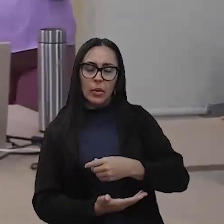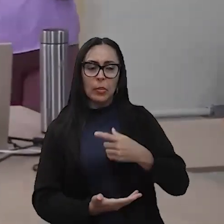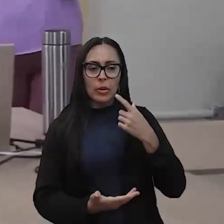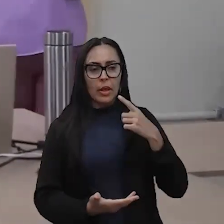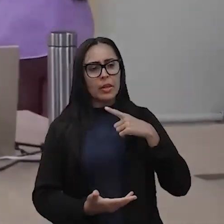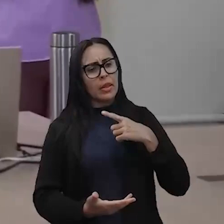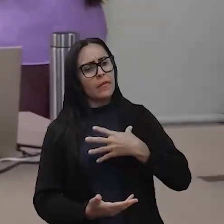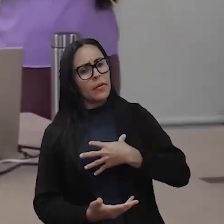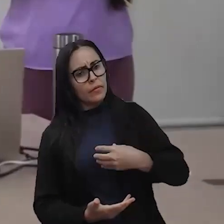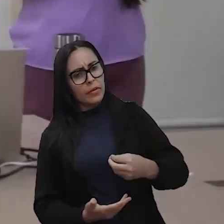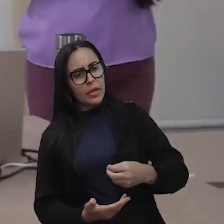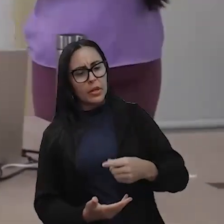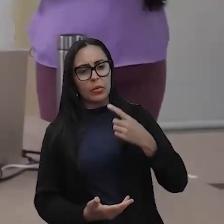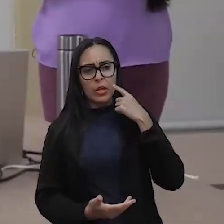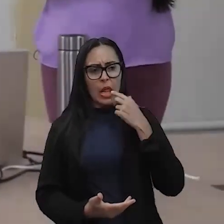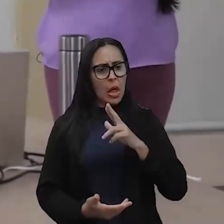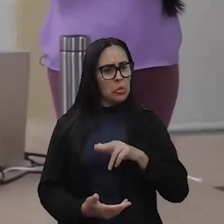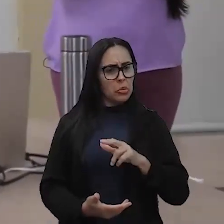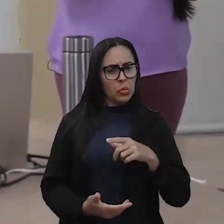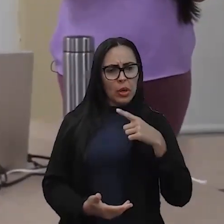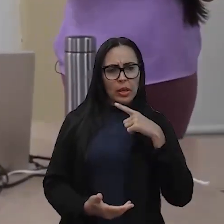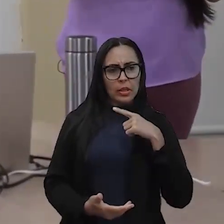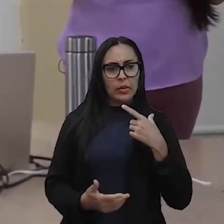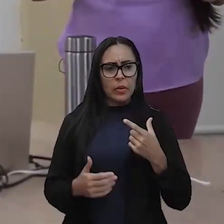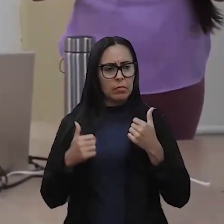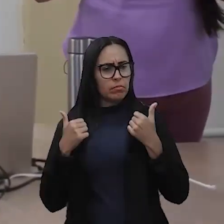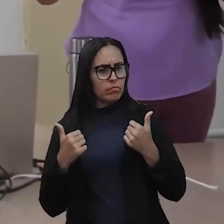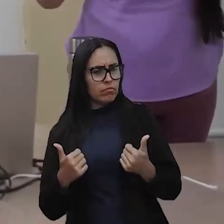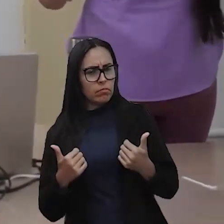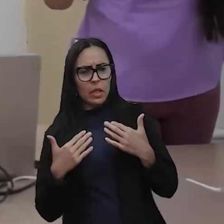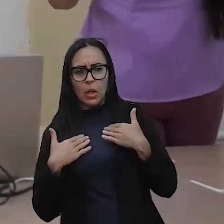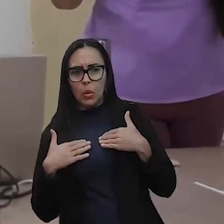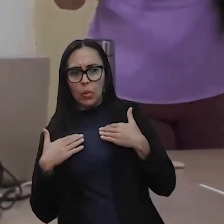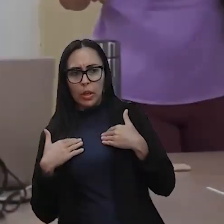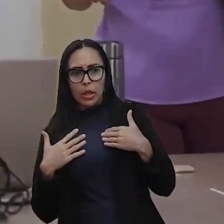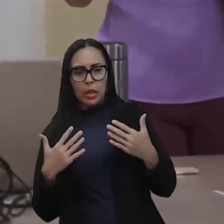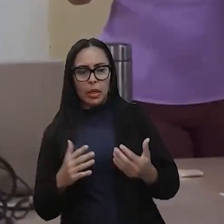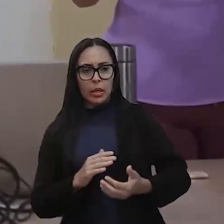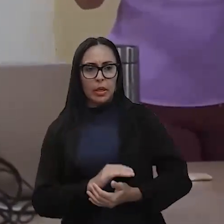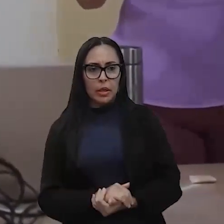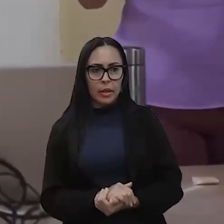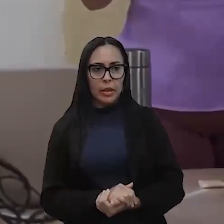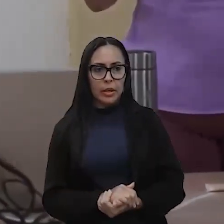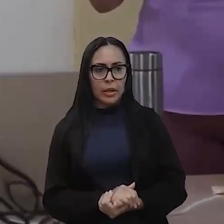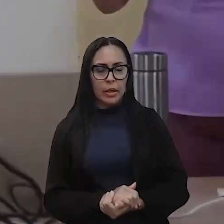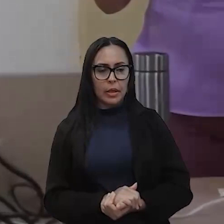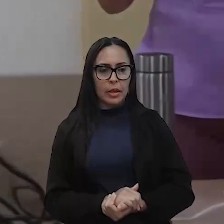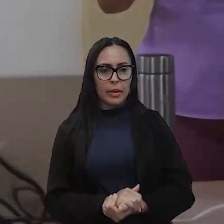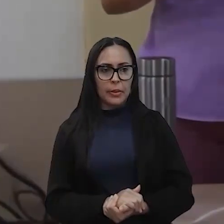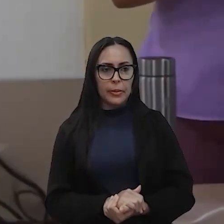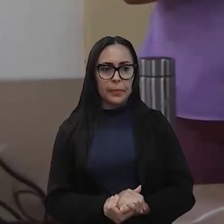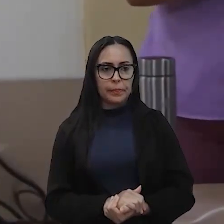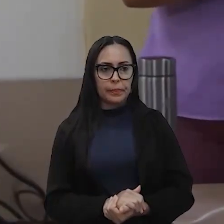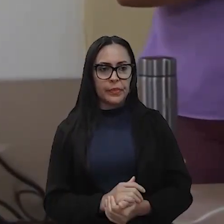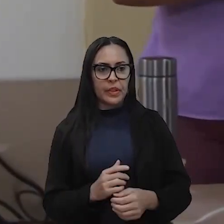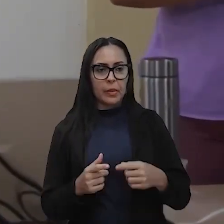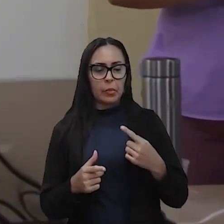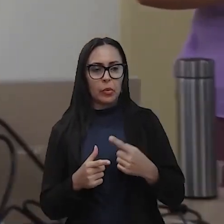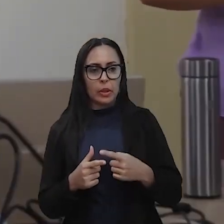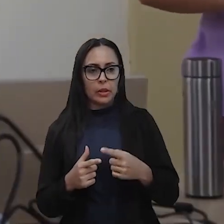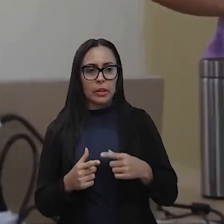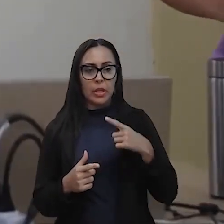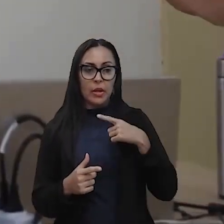teve filho e não amamentou, beleza, tranquilo. É menos arriscado do que uma mulher que teve filho e não amamenta. Por quê? Porque ela teve filho, passou pelo período